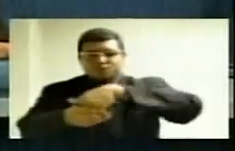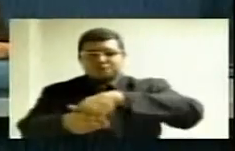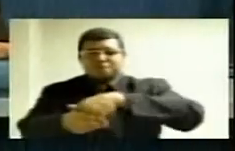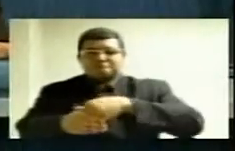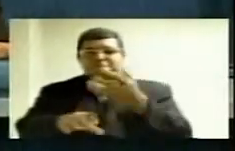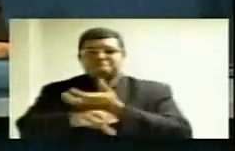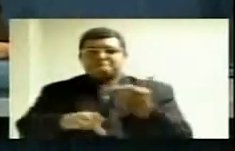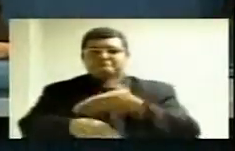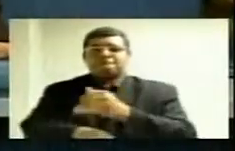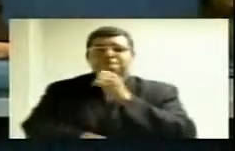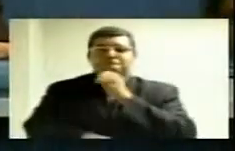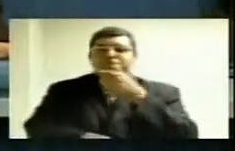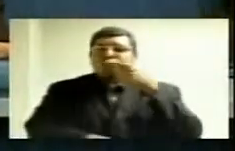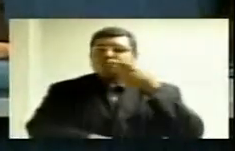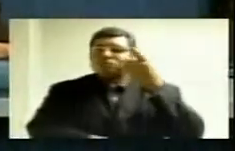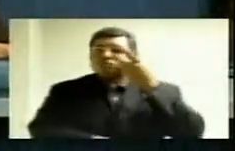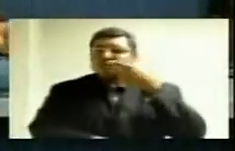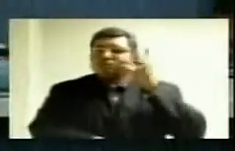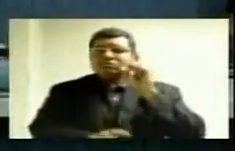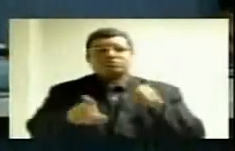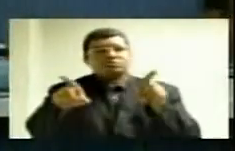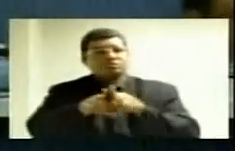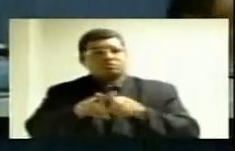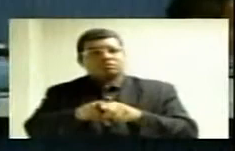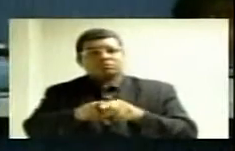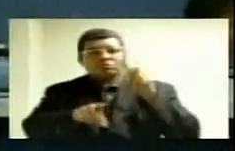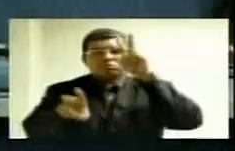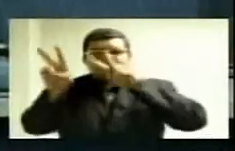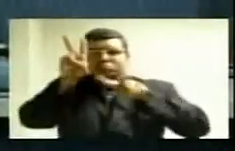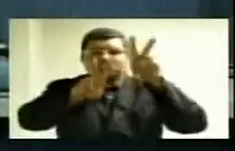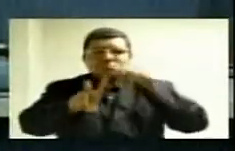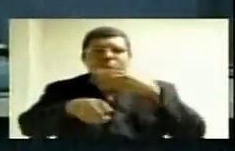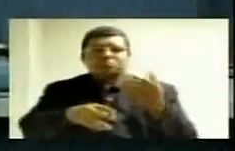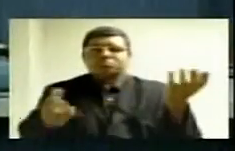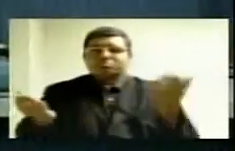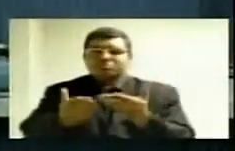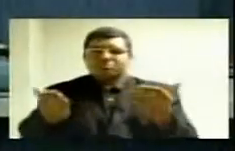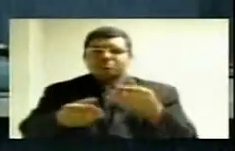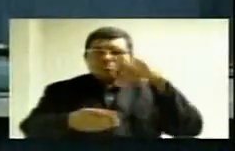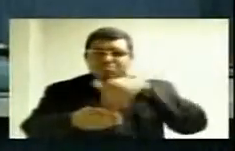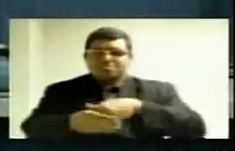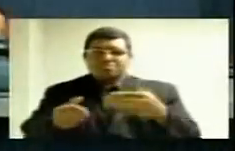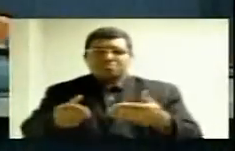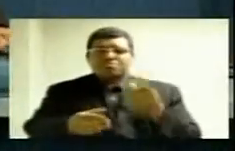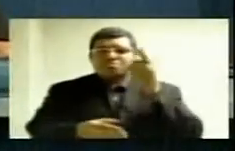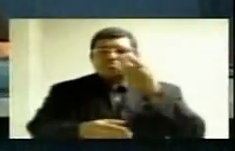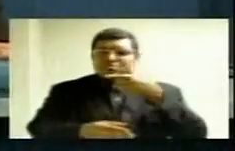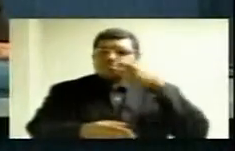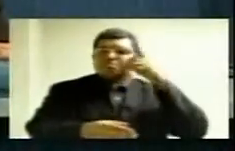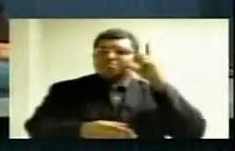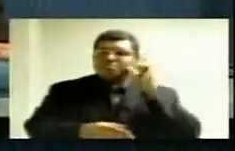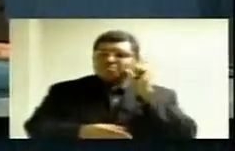da matéria ainda no dia de ontem. Mas também inviabilizou a votação da matéria no dia de